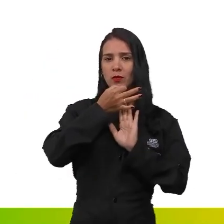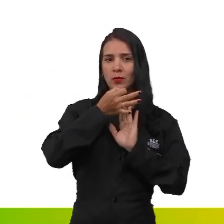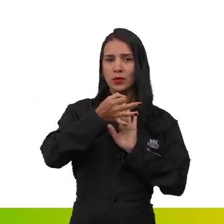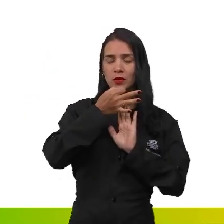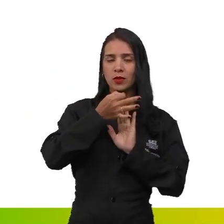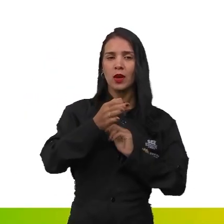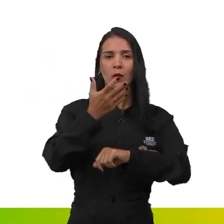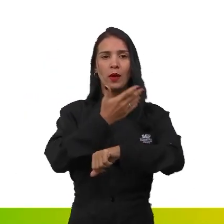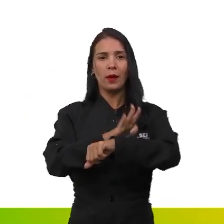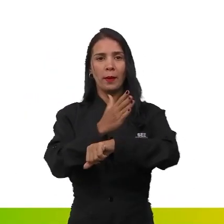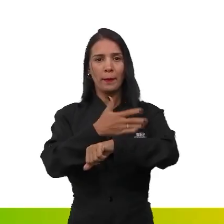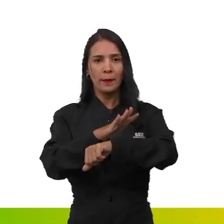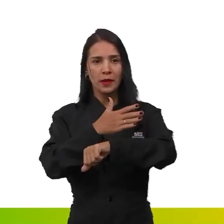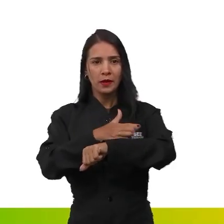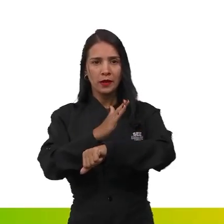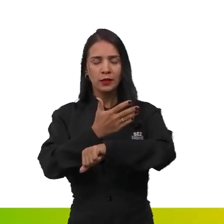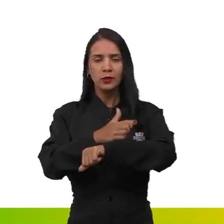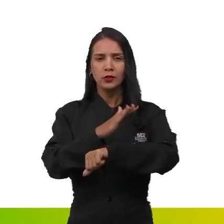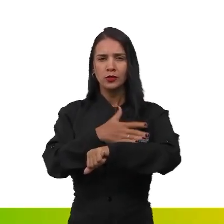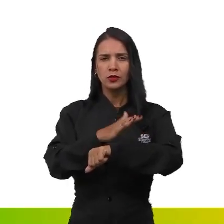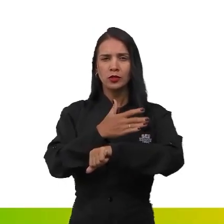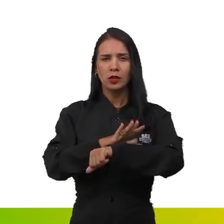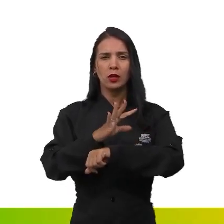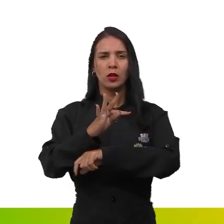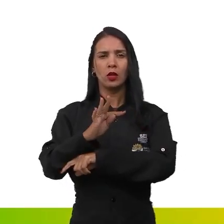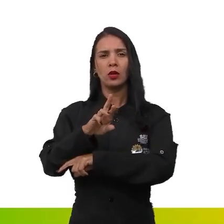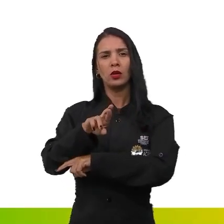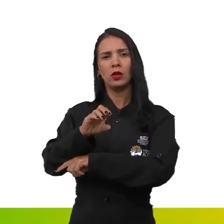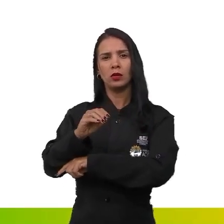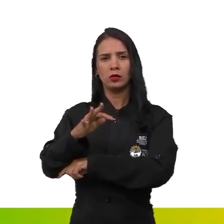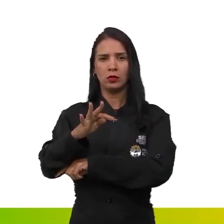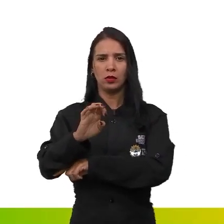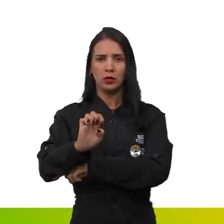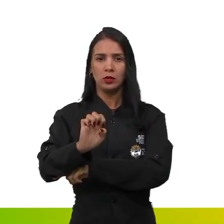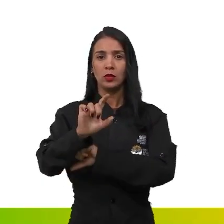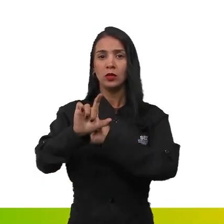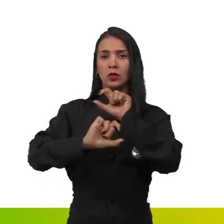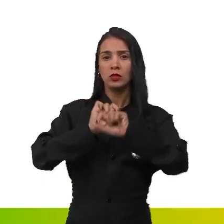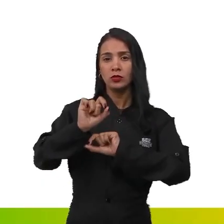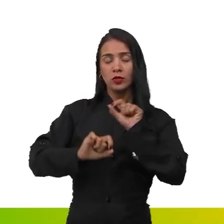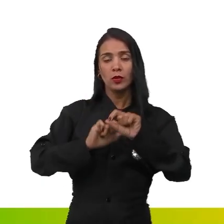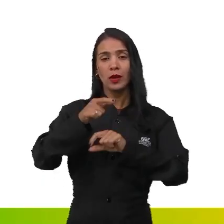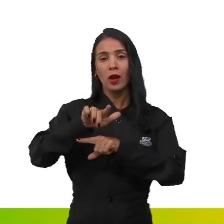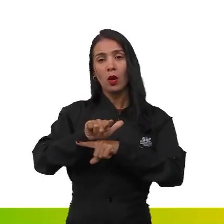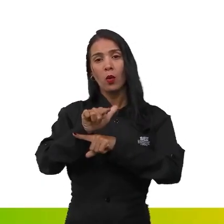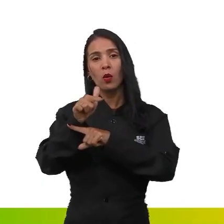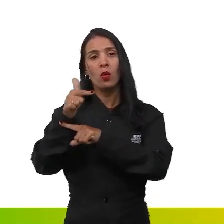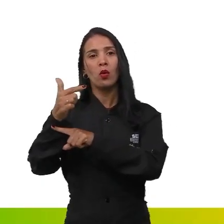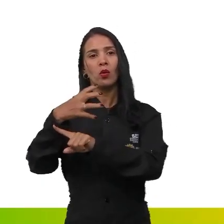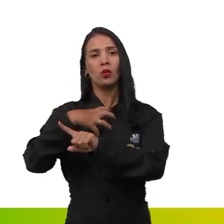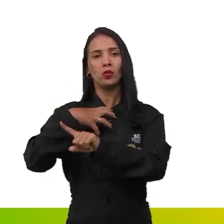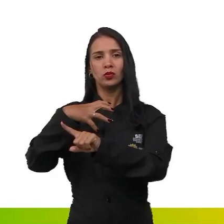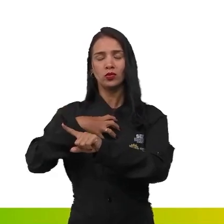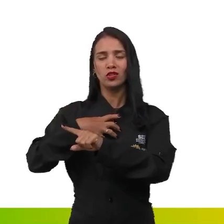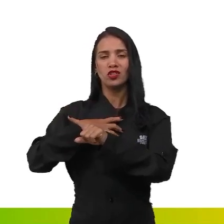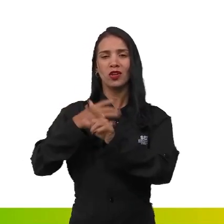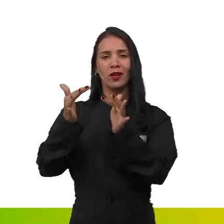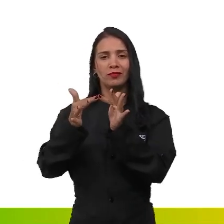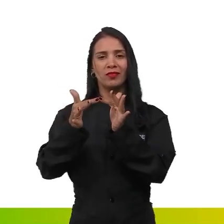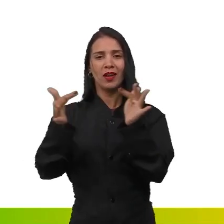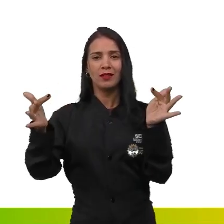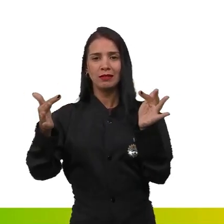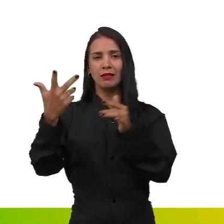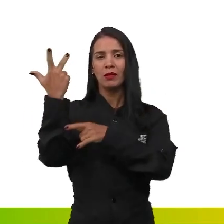vertente da banalização a que estamos submetidos em nossa sociedade. Então,